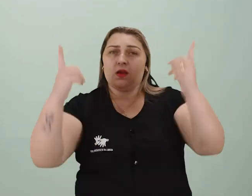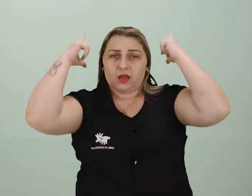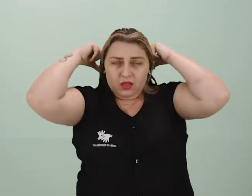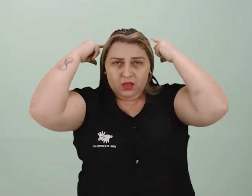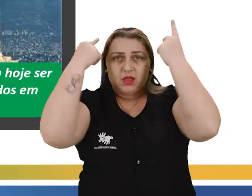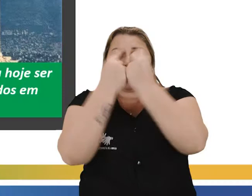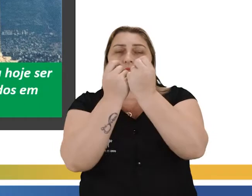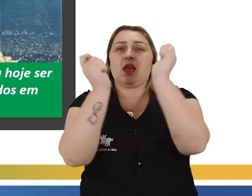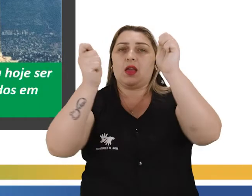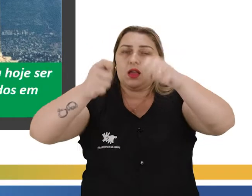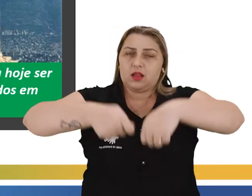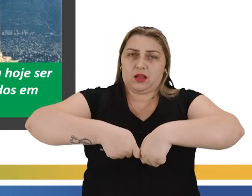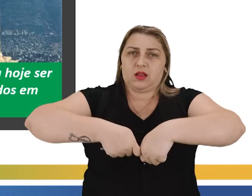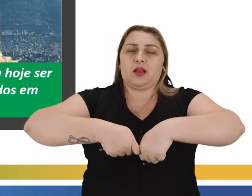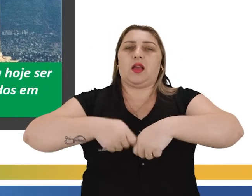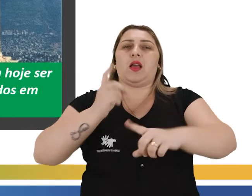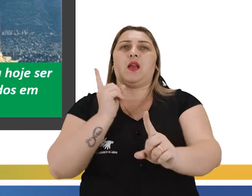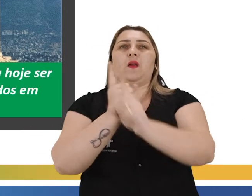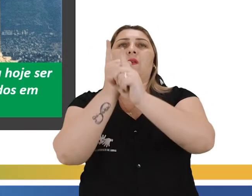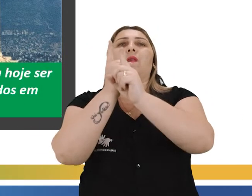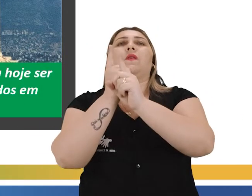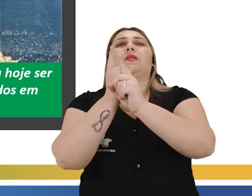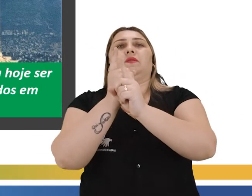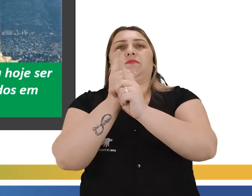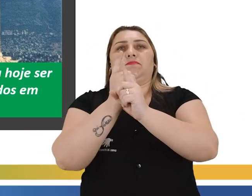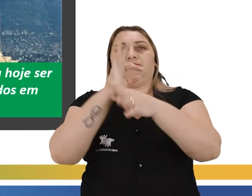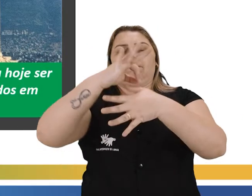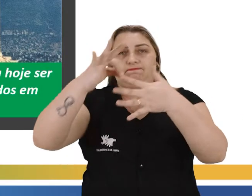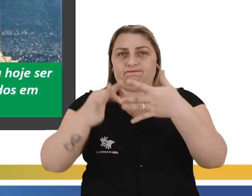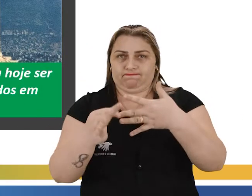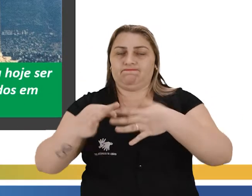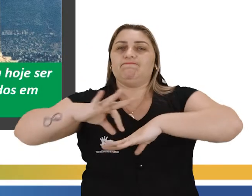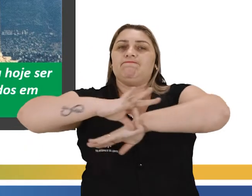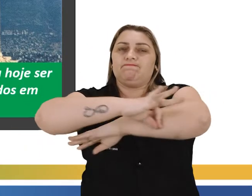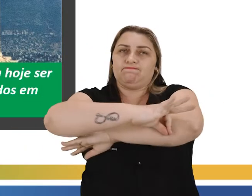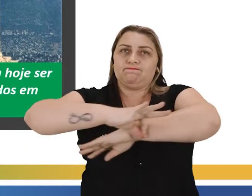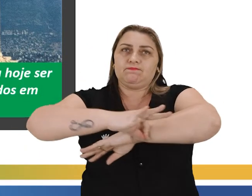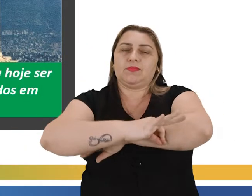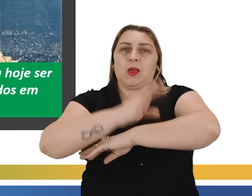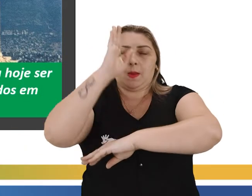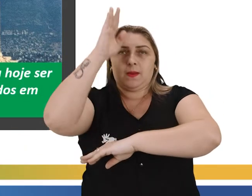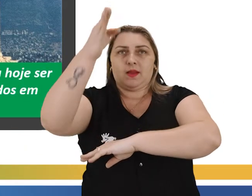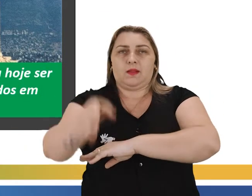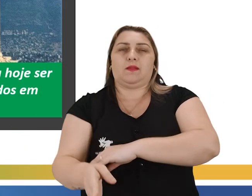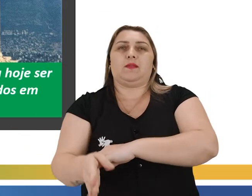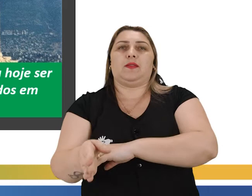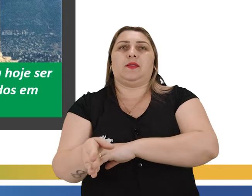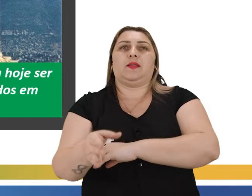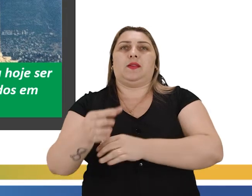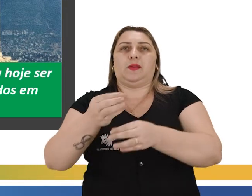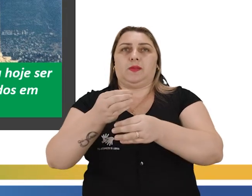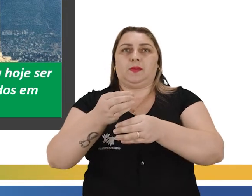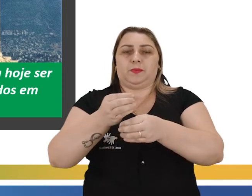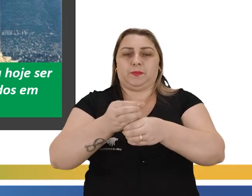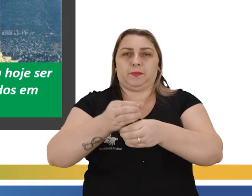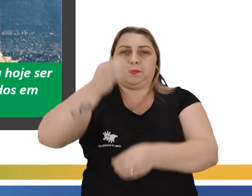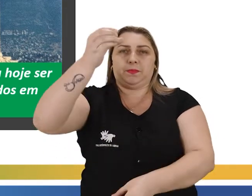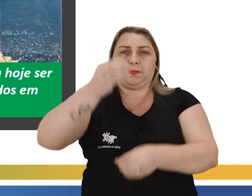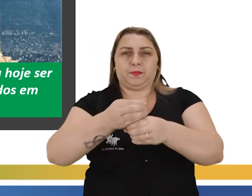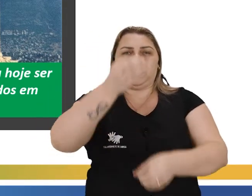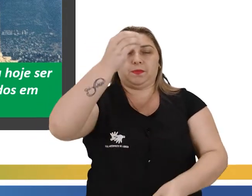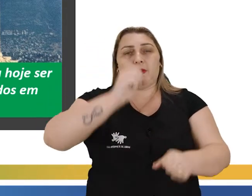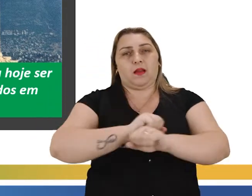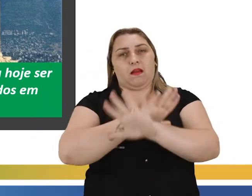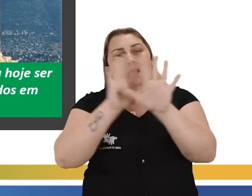é possível, né, encontrarmos esses elementos arquitetônicos, principalmente na questão das colunas. E,